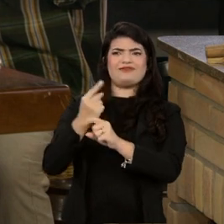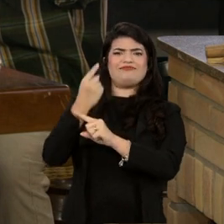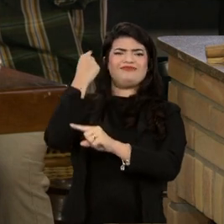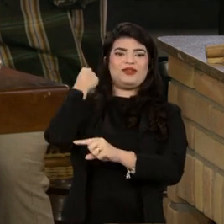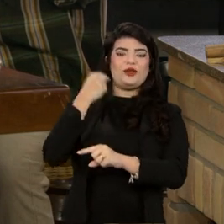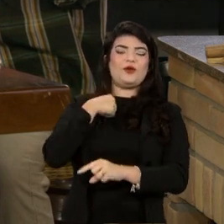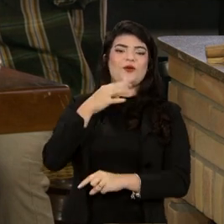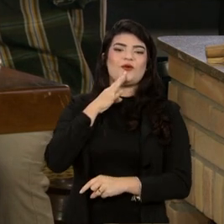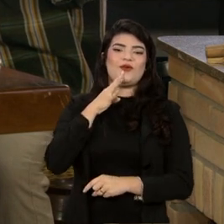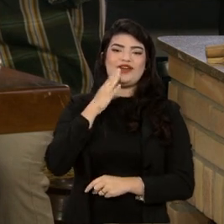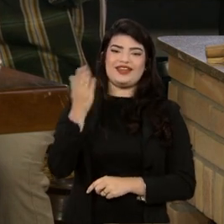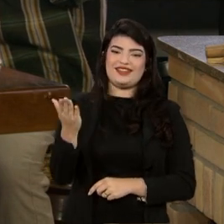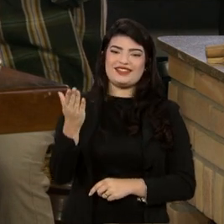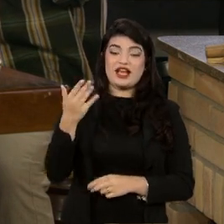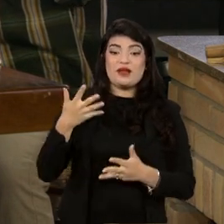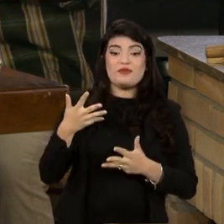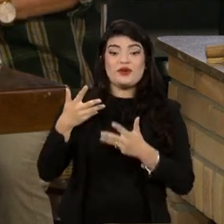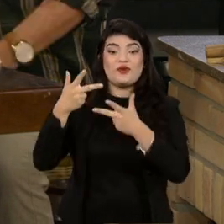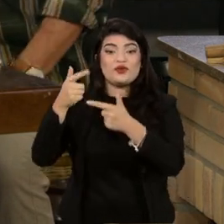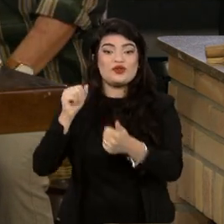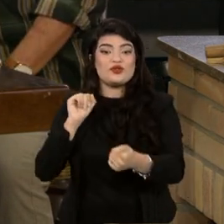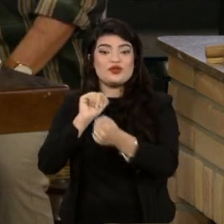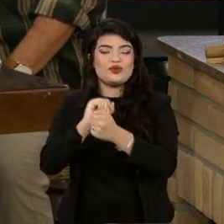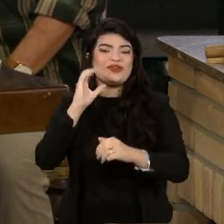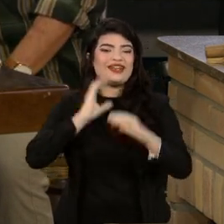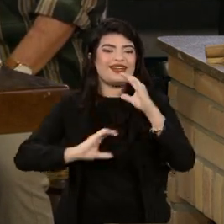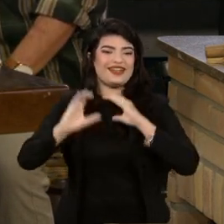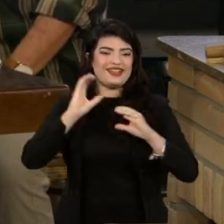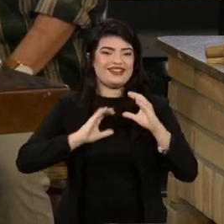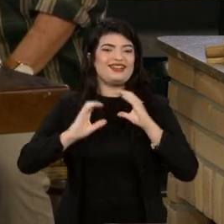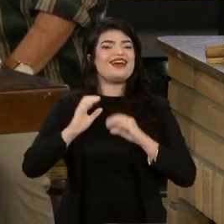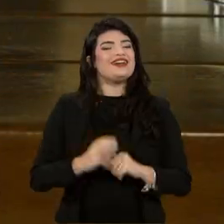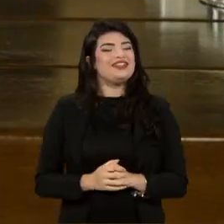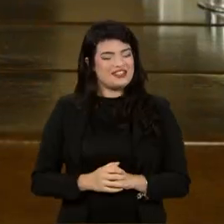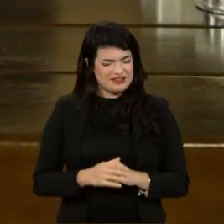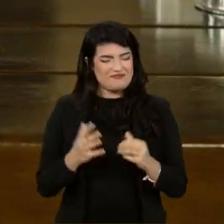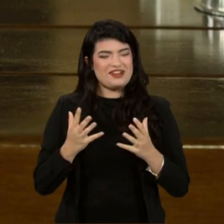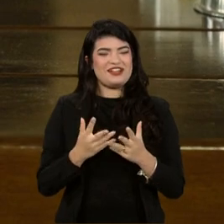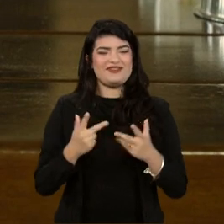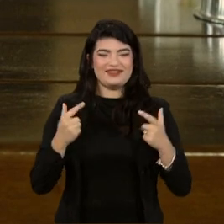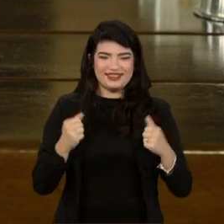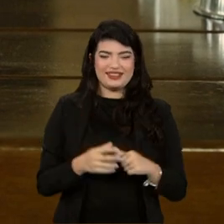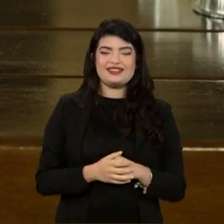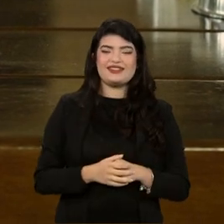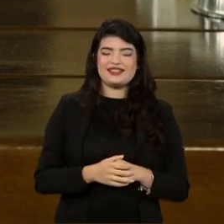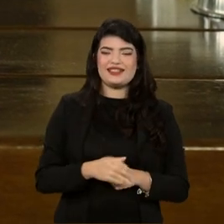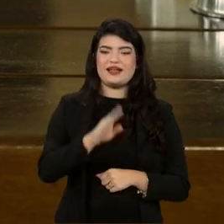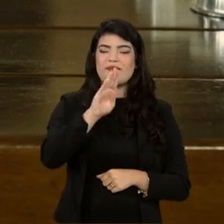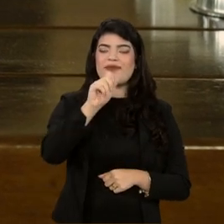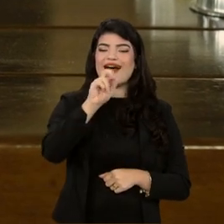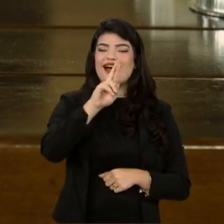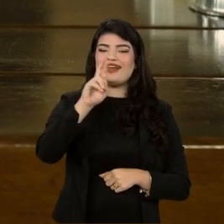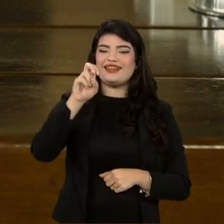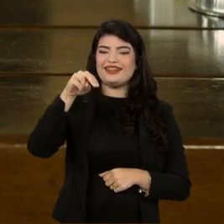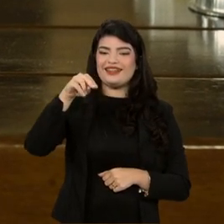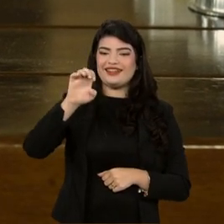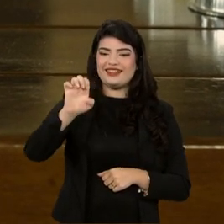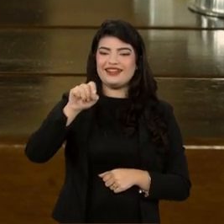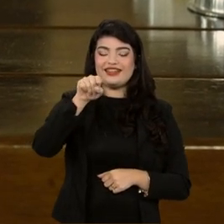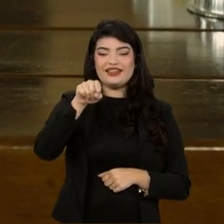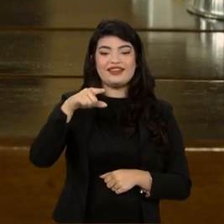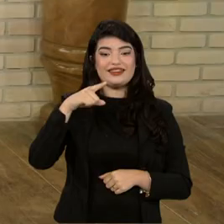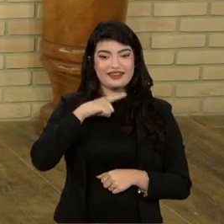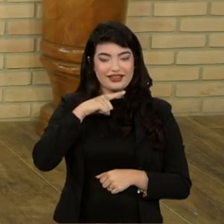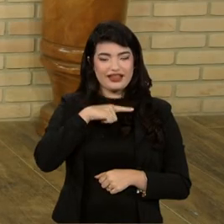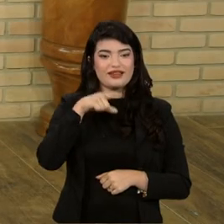Não é? Foi quando ele me convidou pra cantar com ele na banda. Que maravilha. E Bavini, Bavini, que orgulho você ter